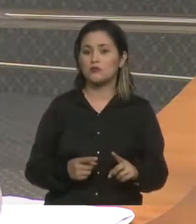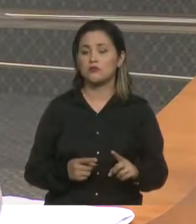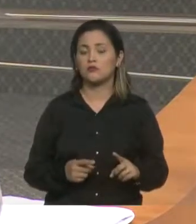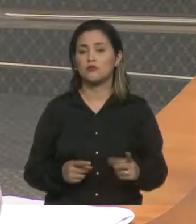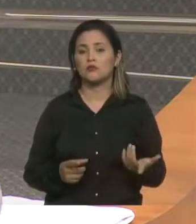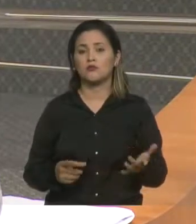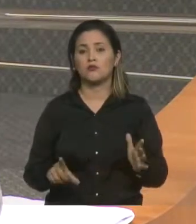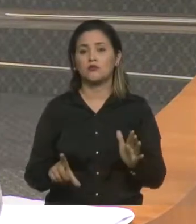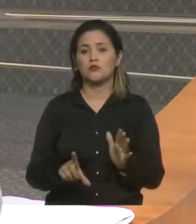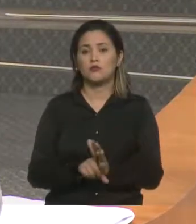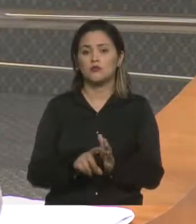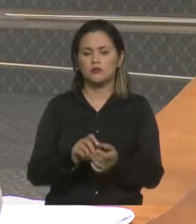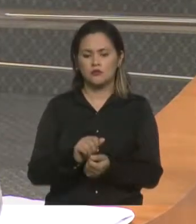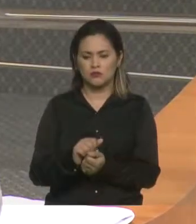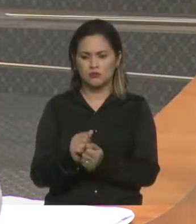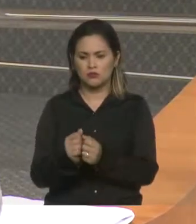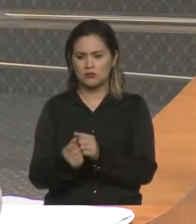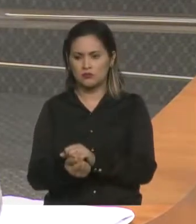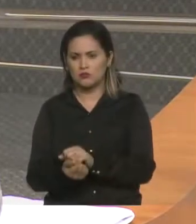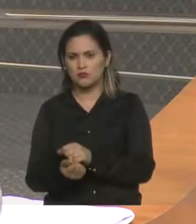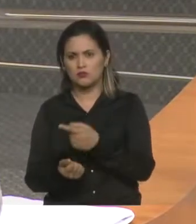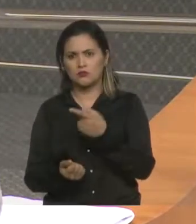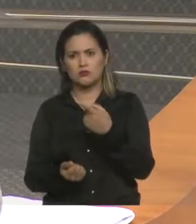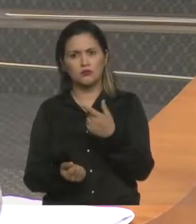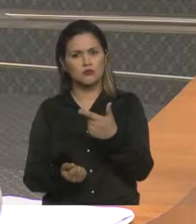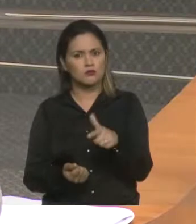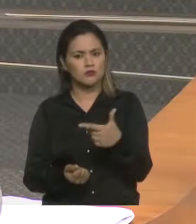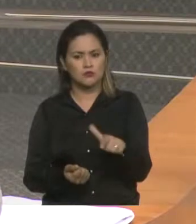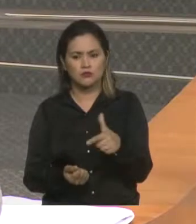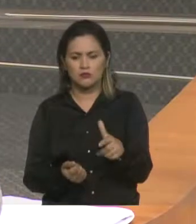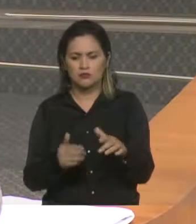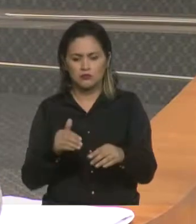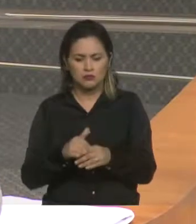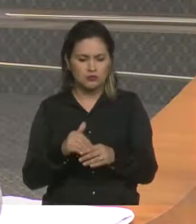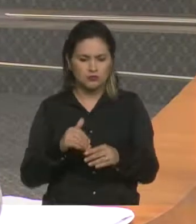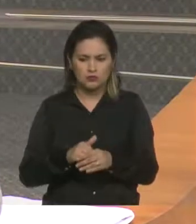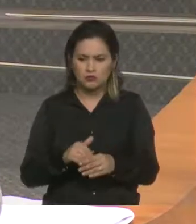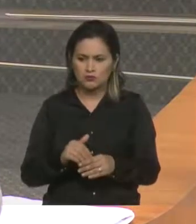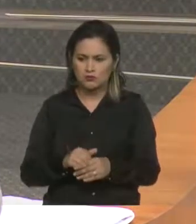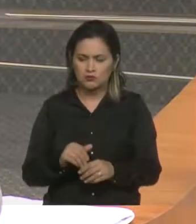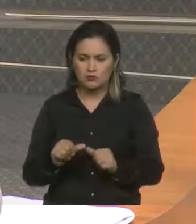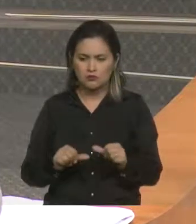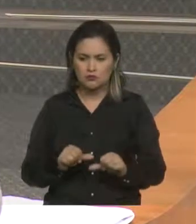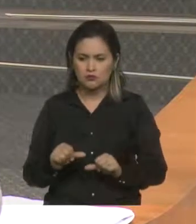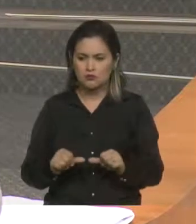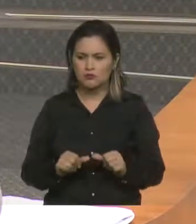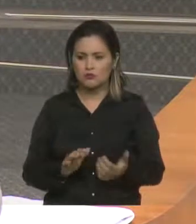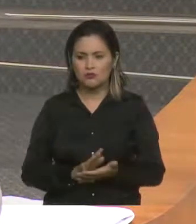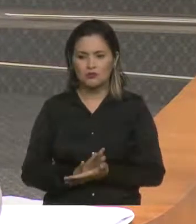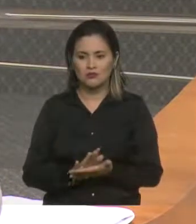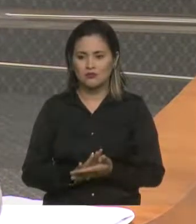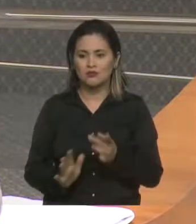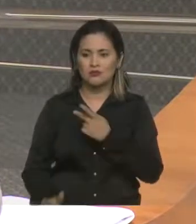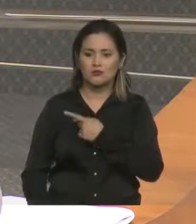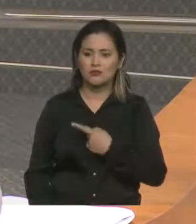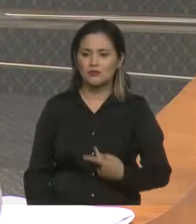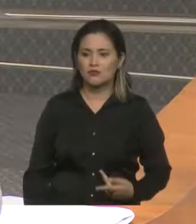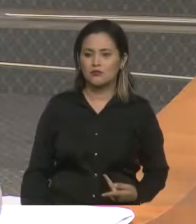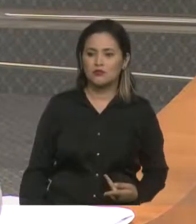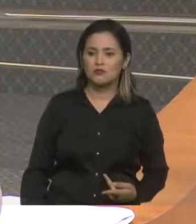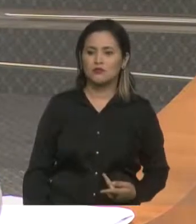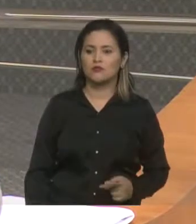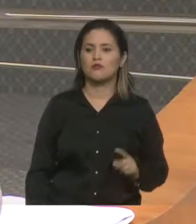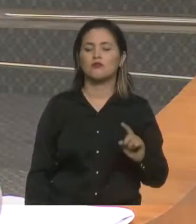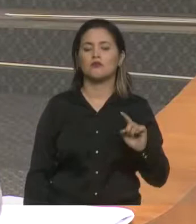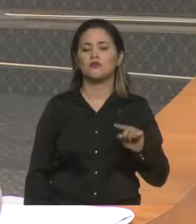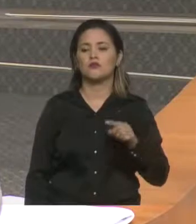pelo processo de tramitação. E aí você vai ver bem aqui, o presidente da sessão, deputado Ariston, era